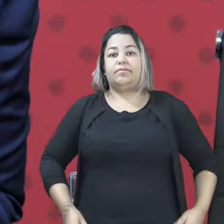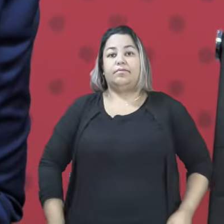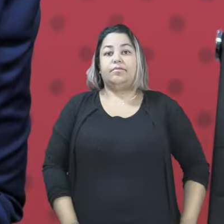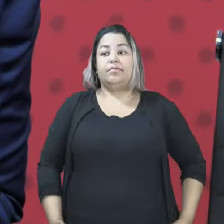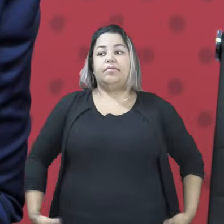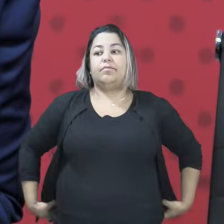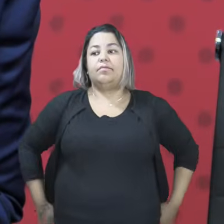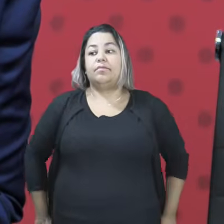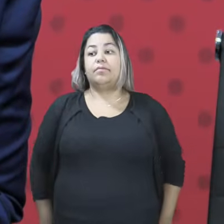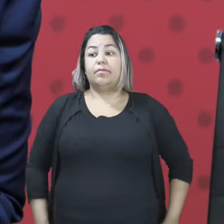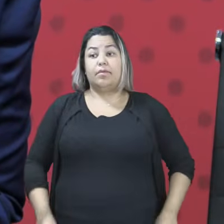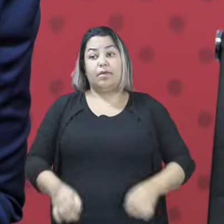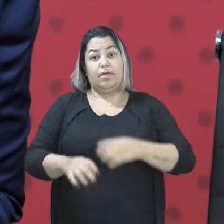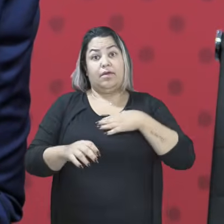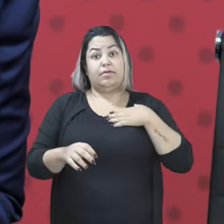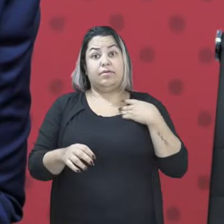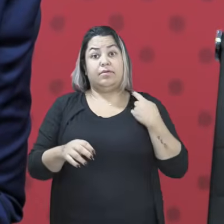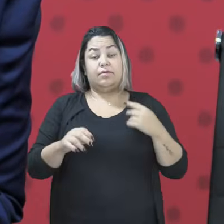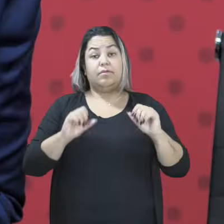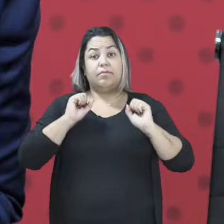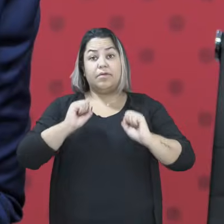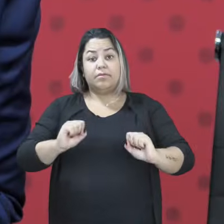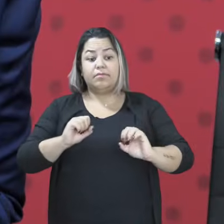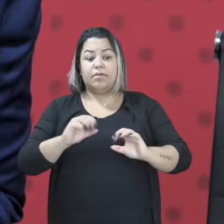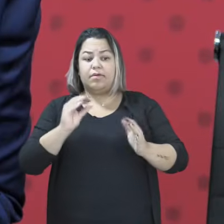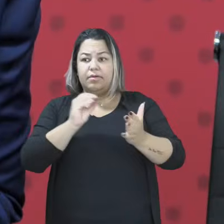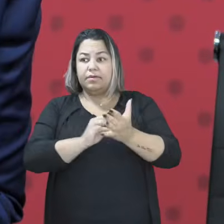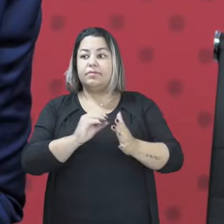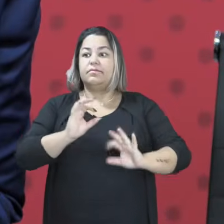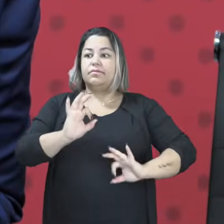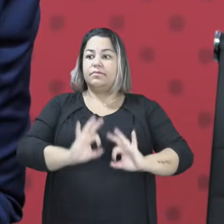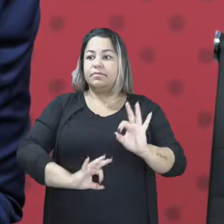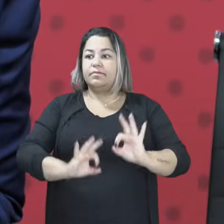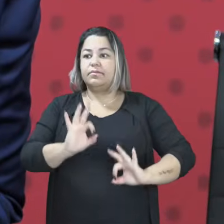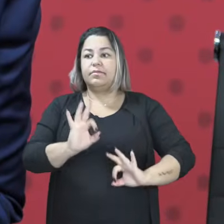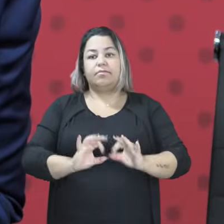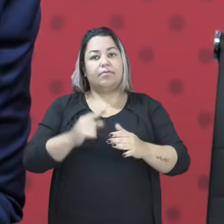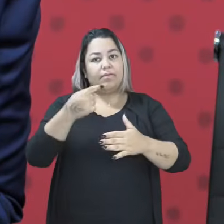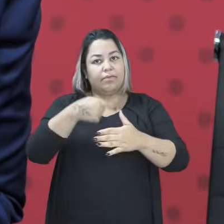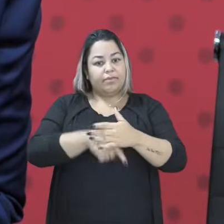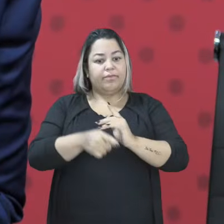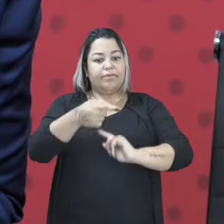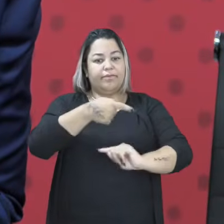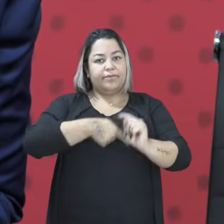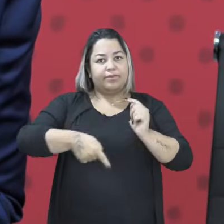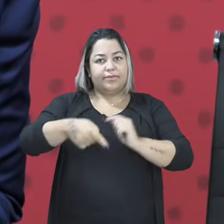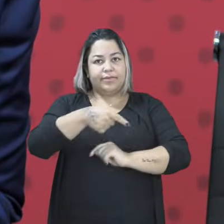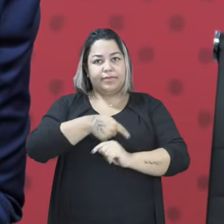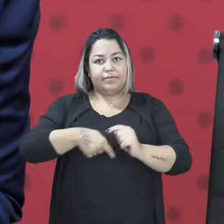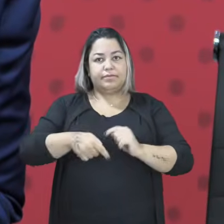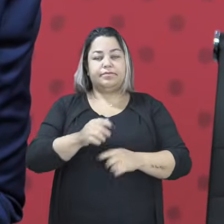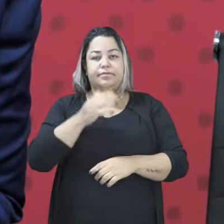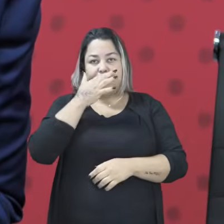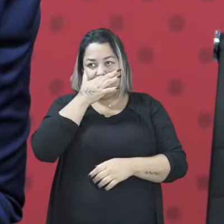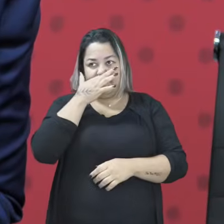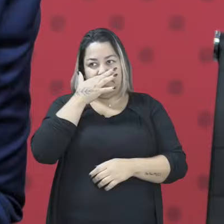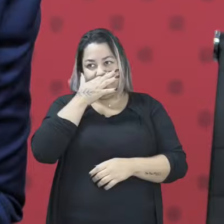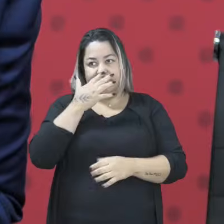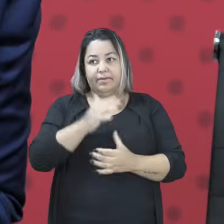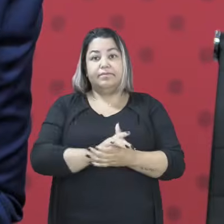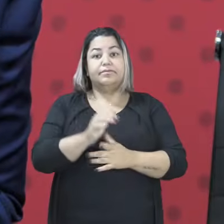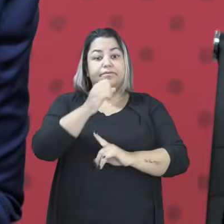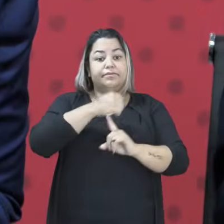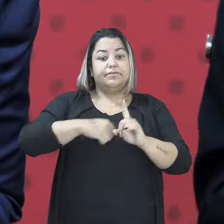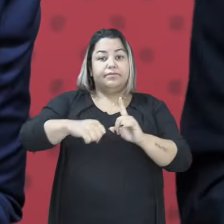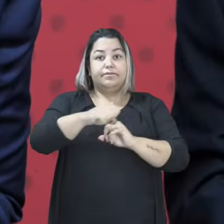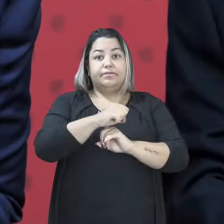tão agressivo e pode desorganizar de forma profunda a economia mundial que o impacto social